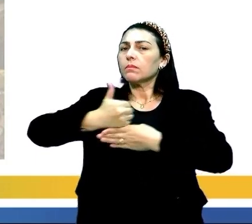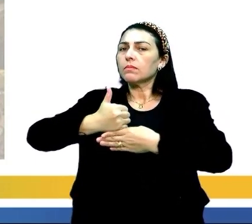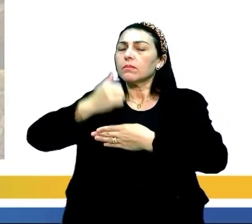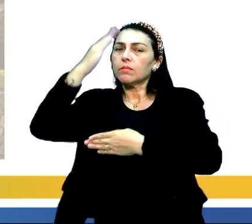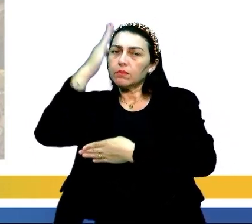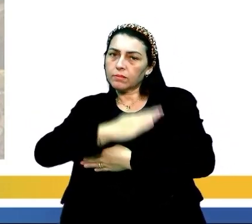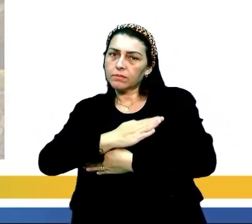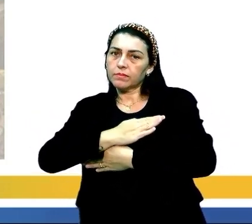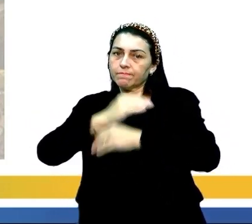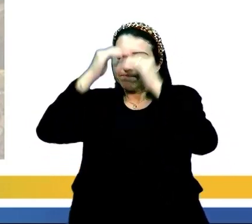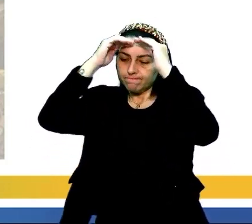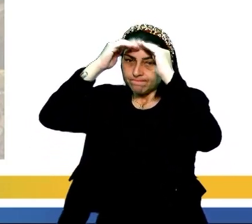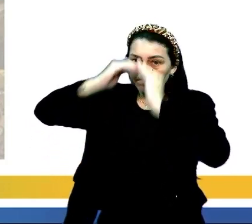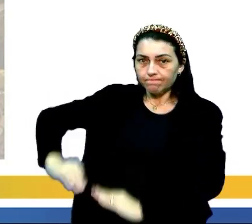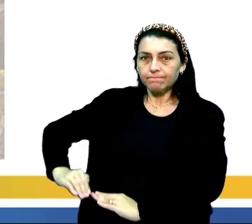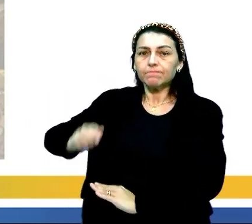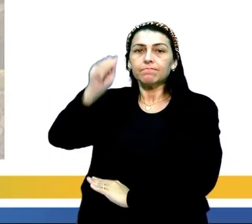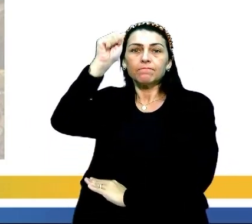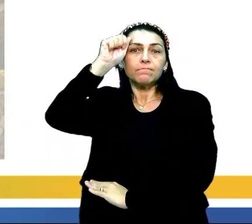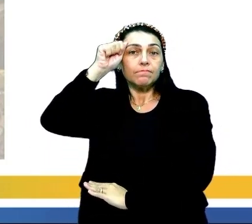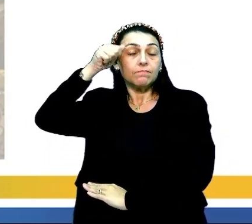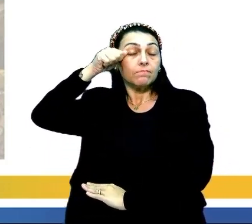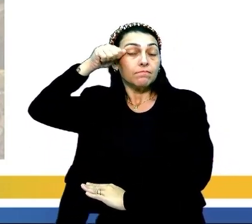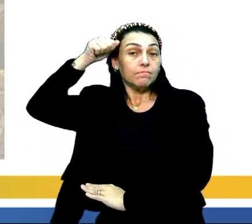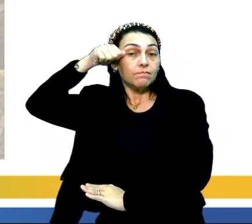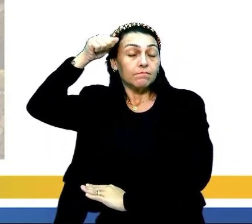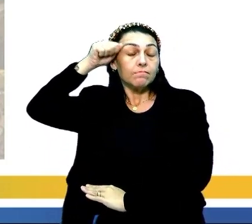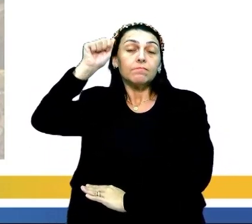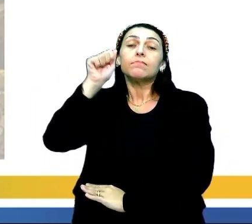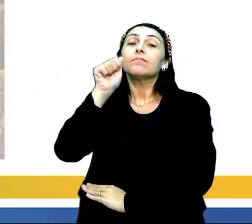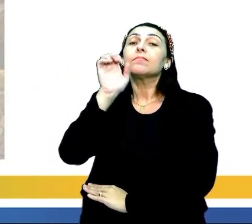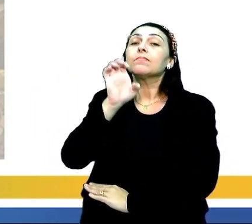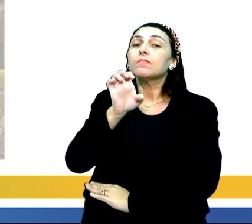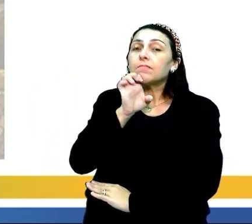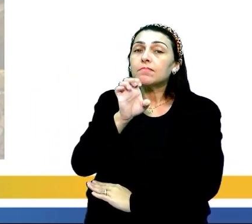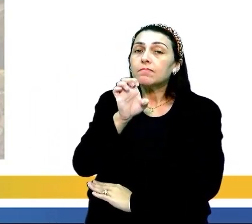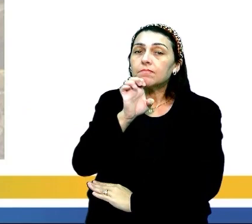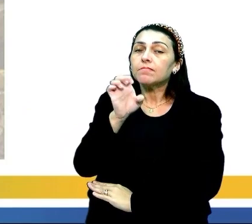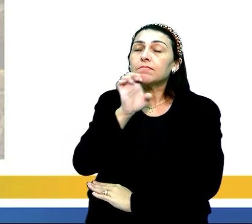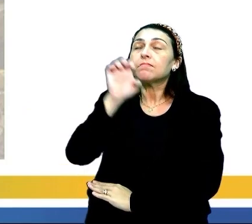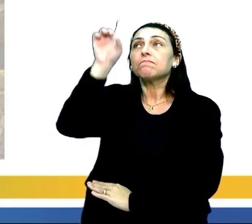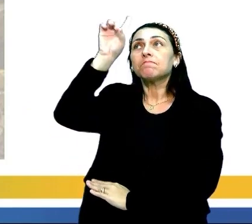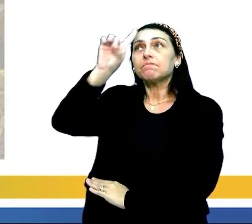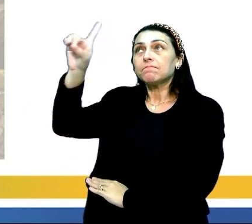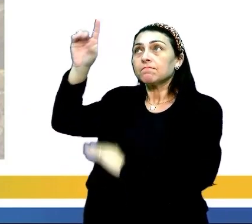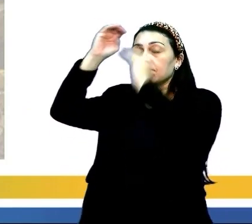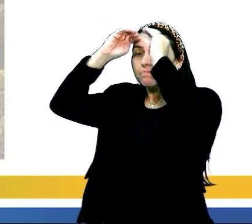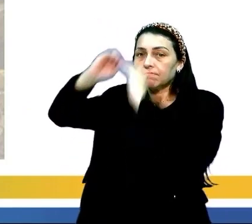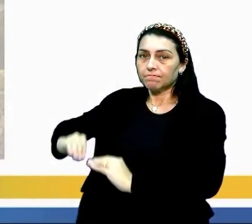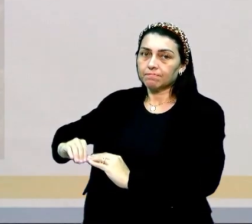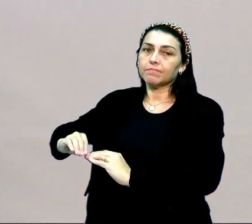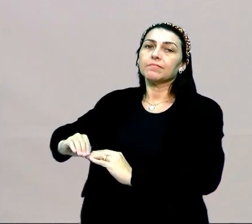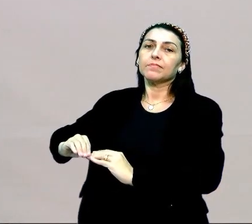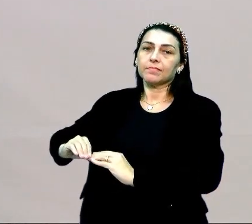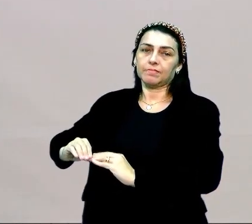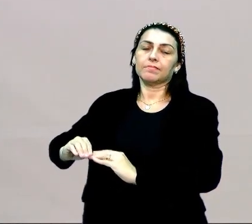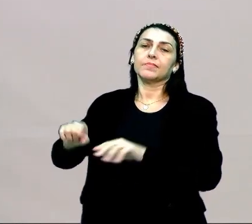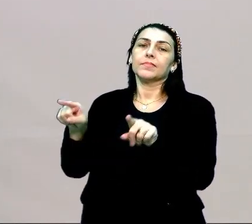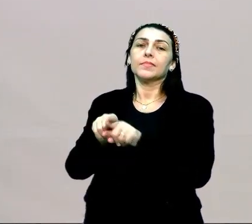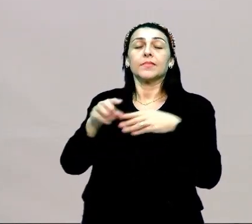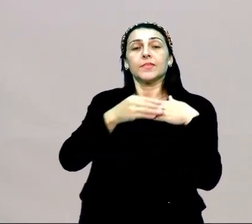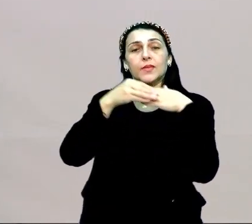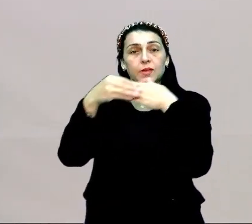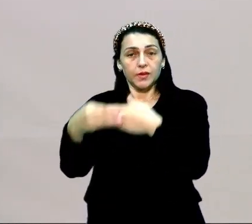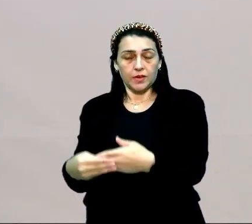A desobediência de Adão e Eva. Adão e Eva desobedeceram a Deus e aí eles acabaram